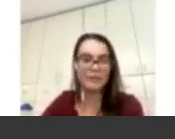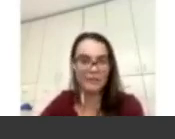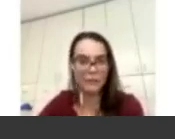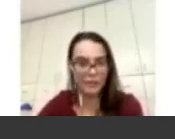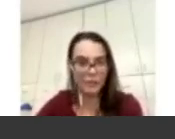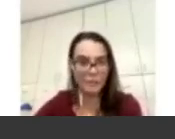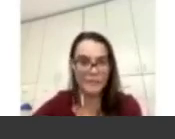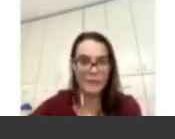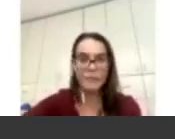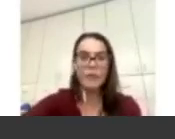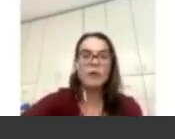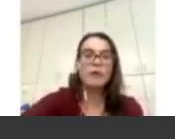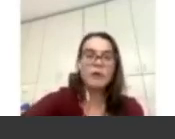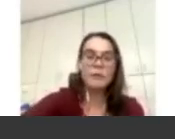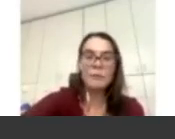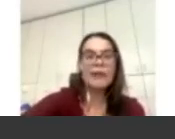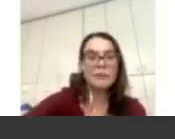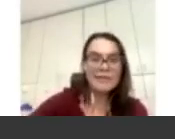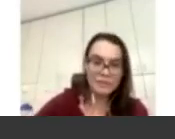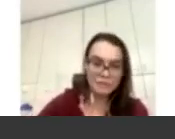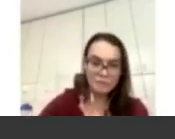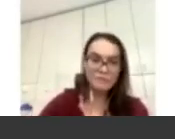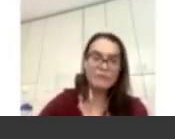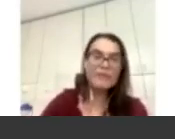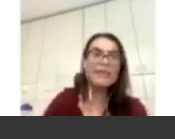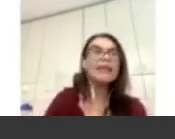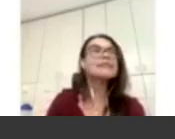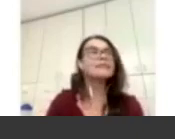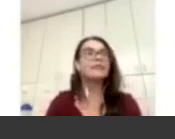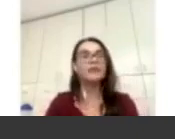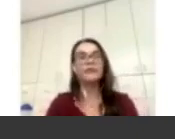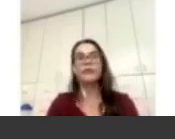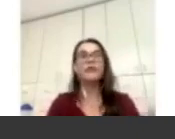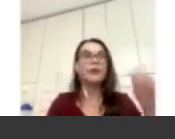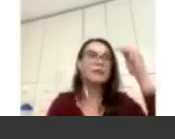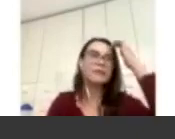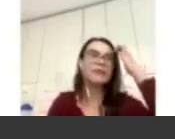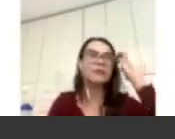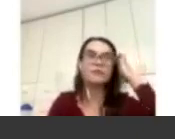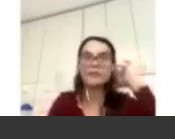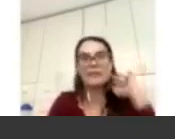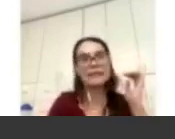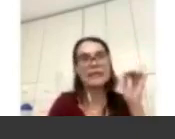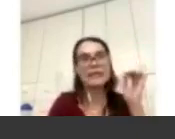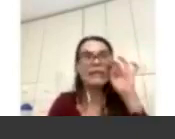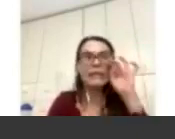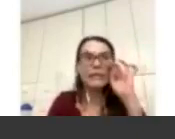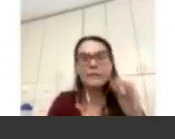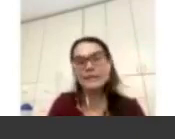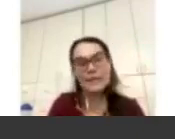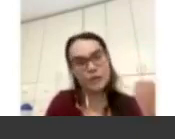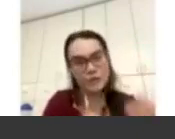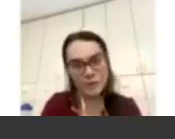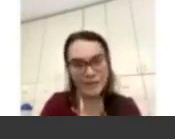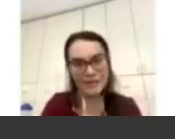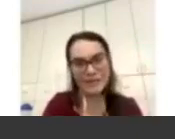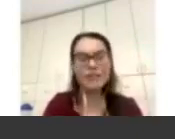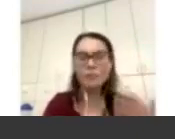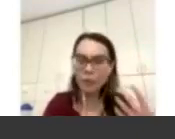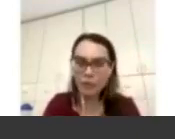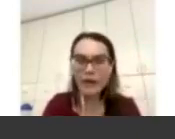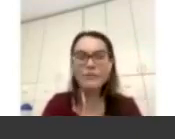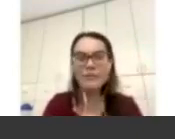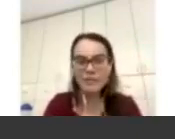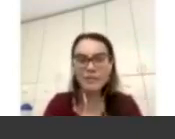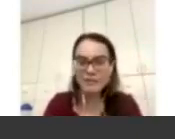realmente chegou até Florianópolis, né? O programa PAC Brasil, ele é desenvolvido em Florianópolis desde 2016, mas desde 2013 a gente